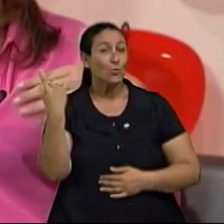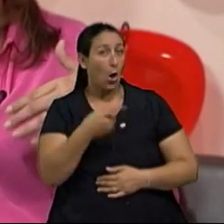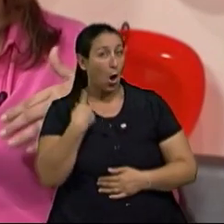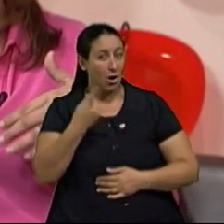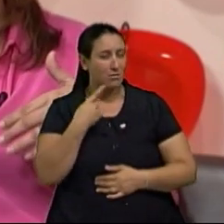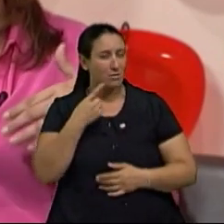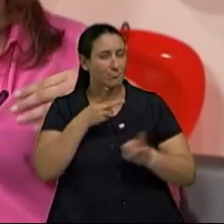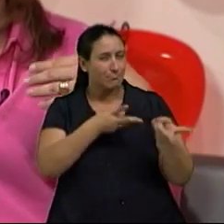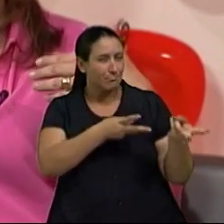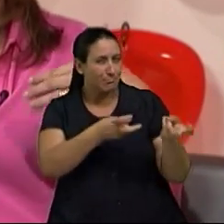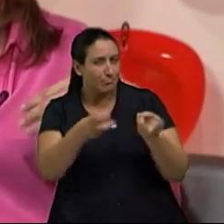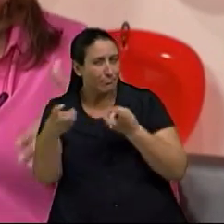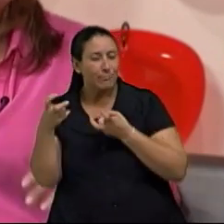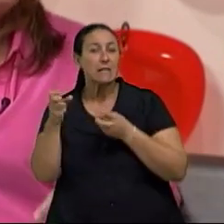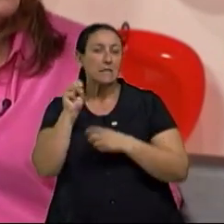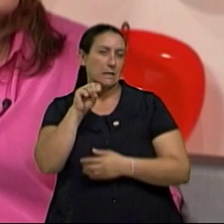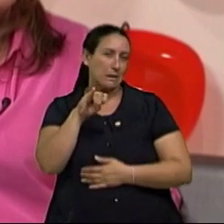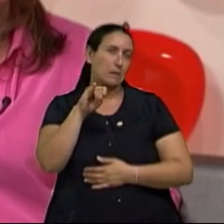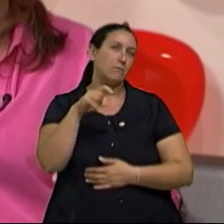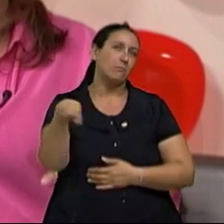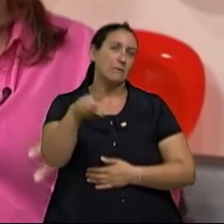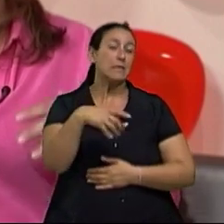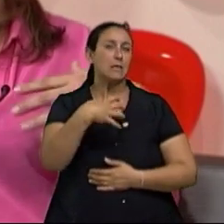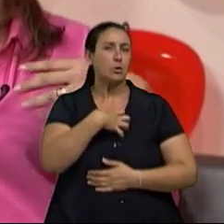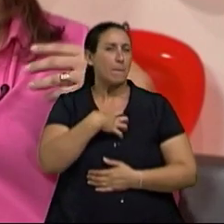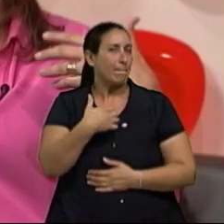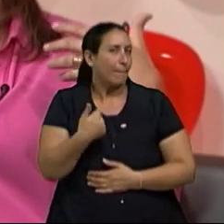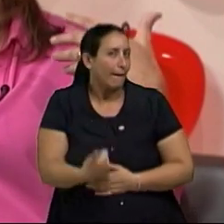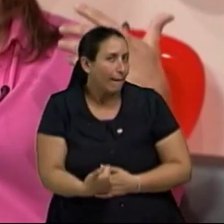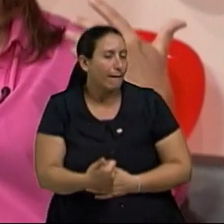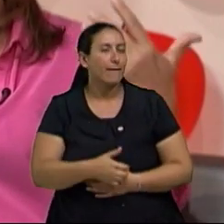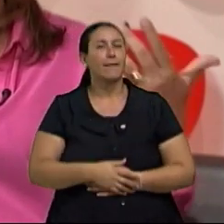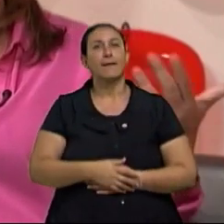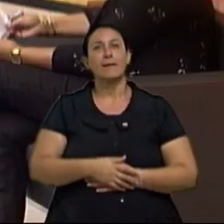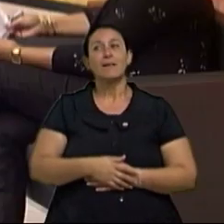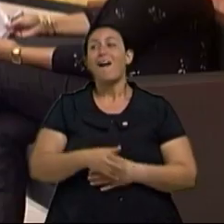você estando se sentindo bem...